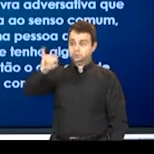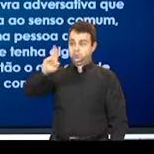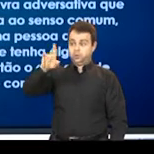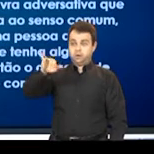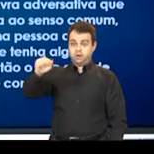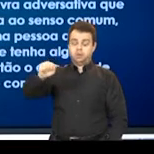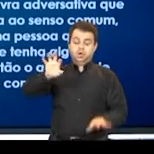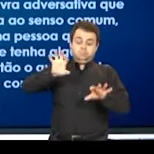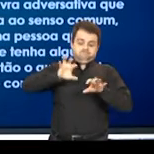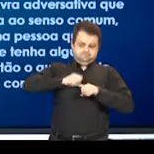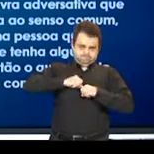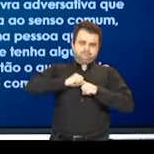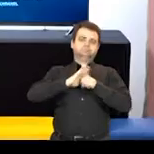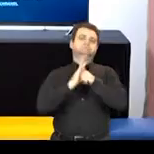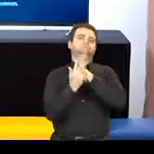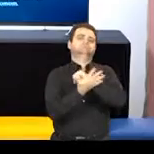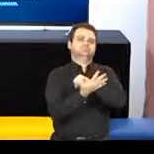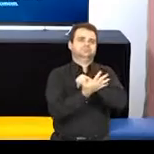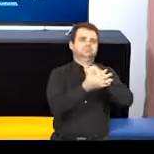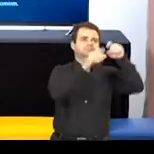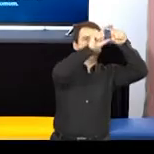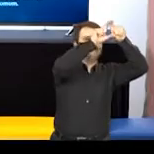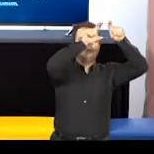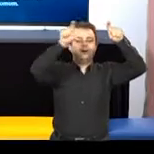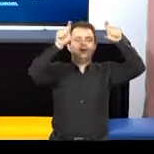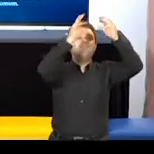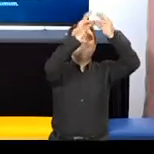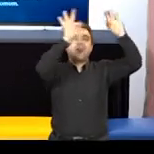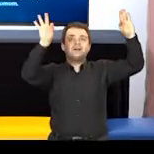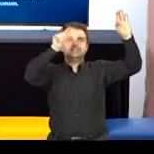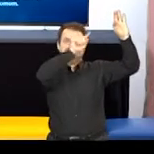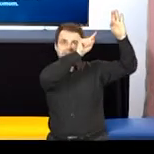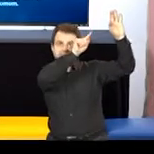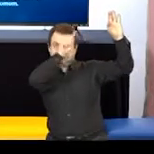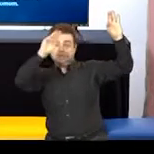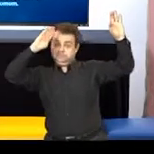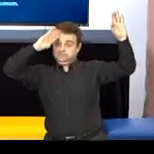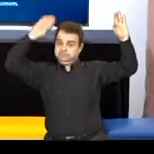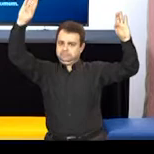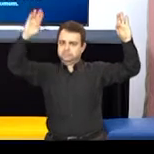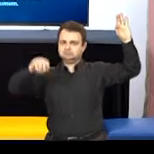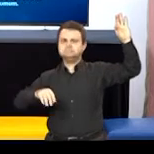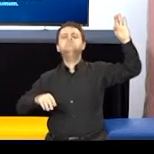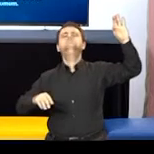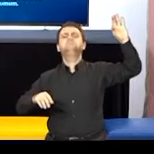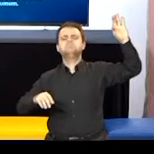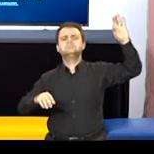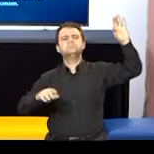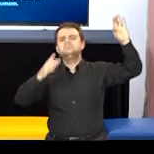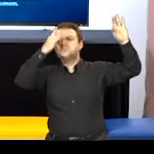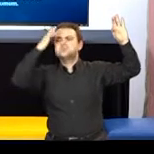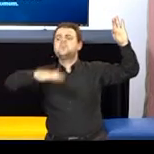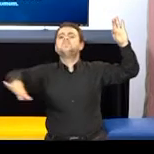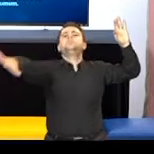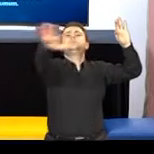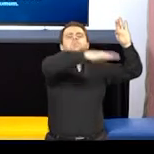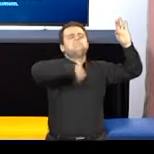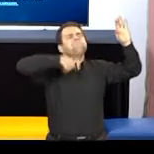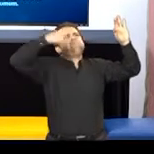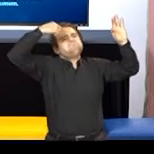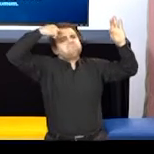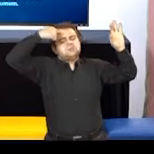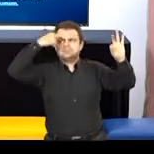nossa frase principal. A partir dessa frase, vamos pensar no senso comum. O que se espera de uma pessoa que